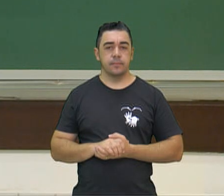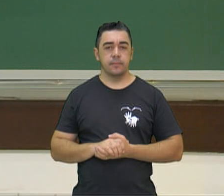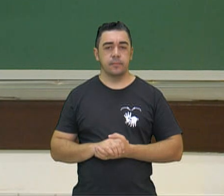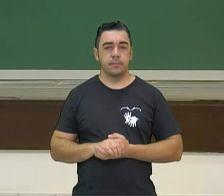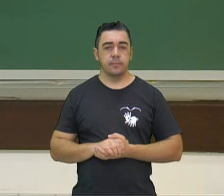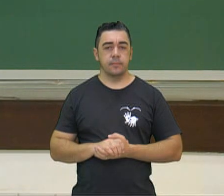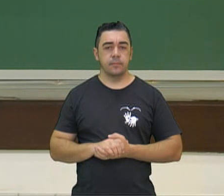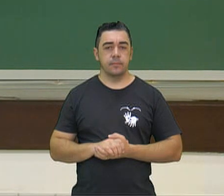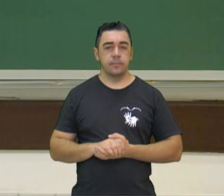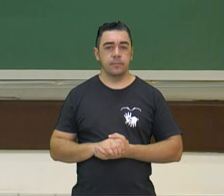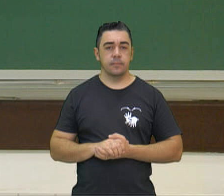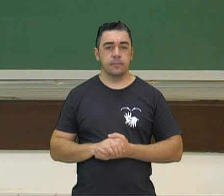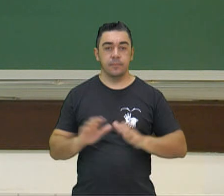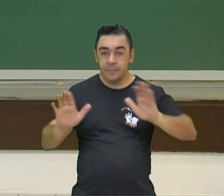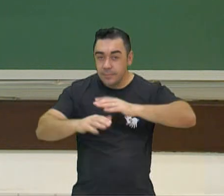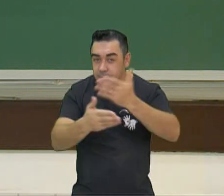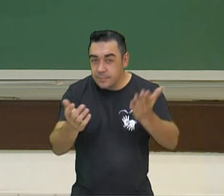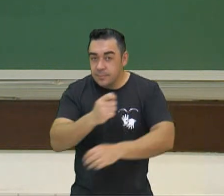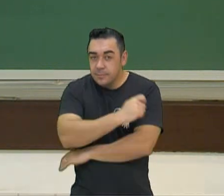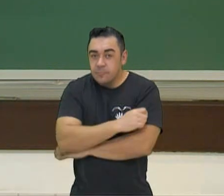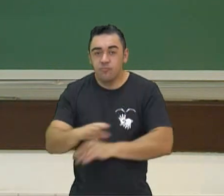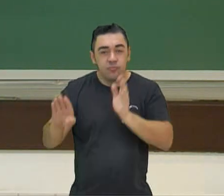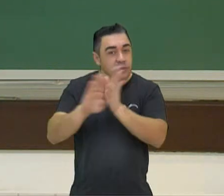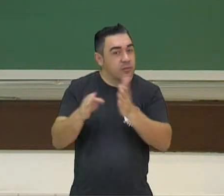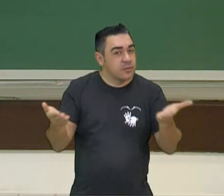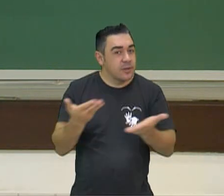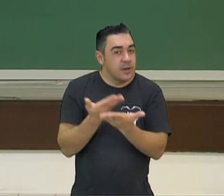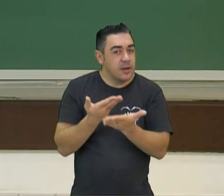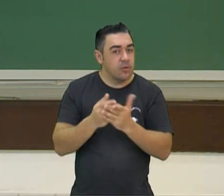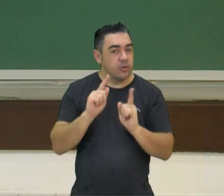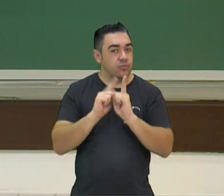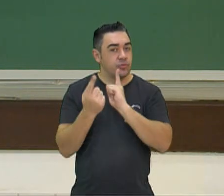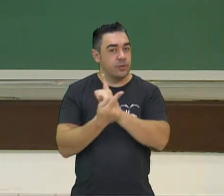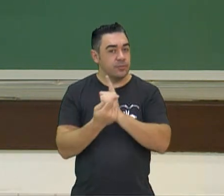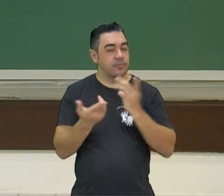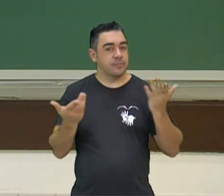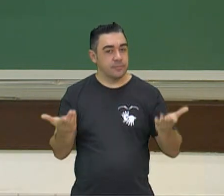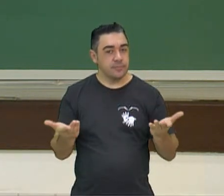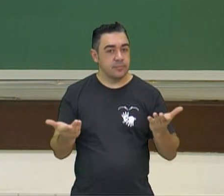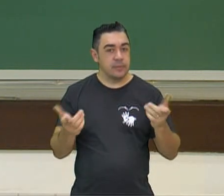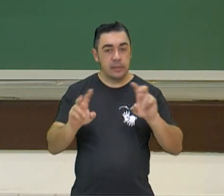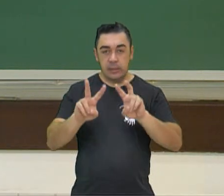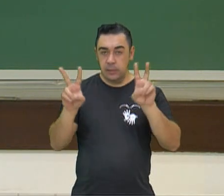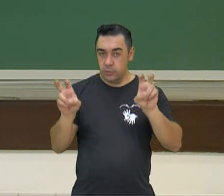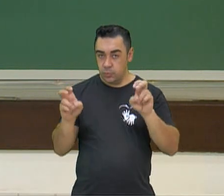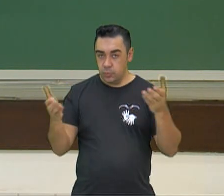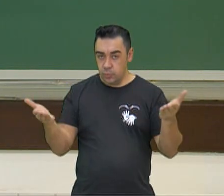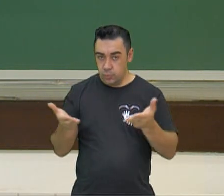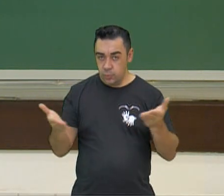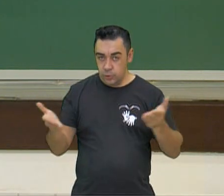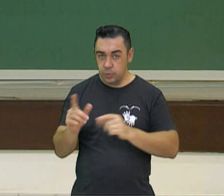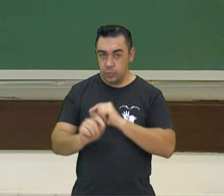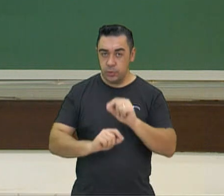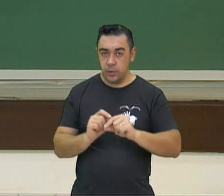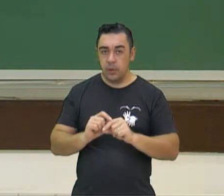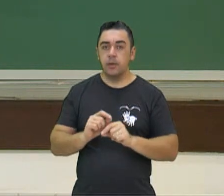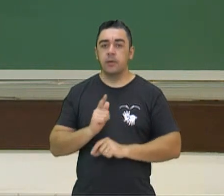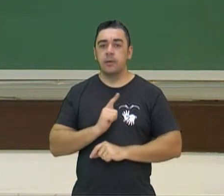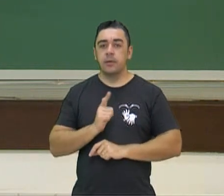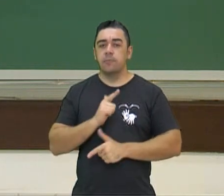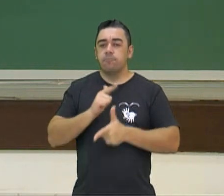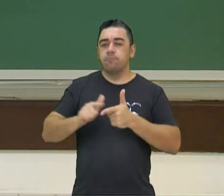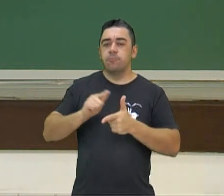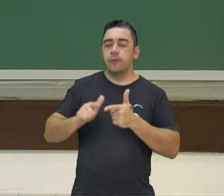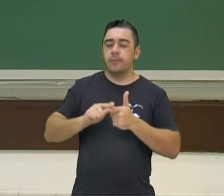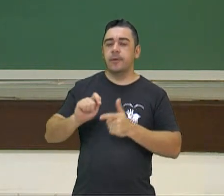Olá, alunos! Chegamos para mais uma aula de Geografia. Esse assunto que a gente vai trabalhar hoje, conflitos africanos na